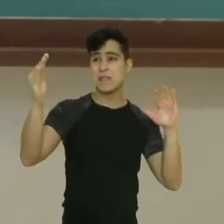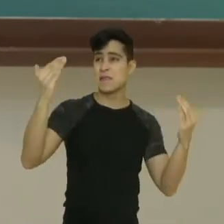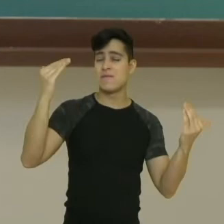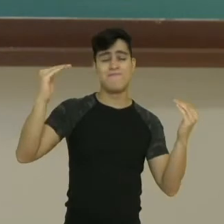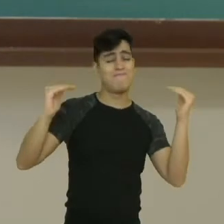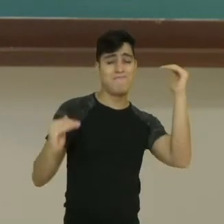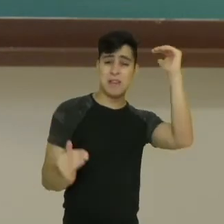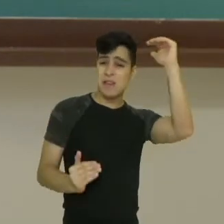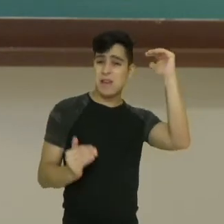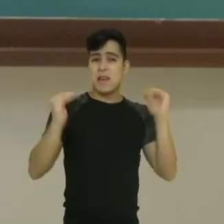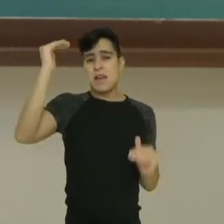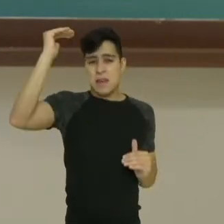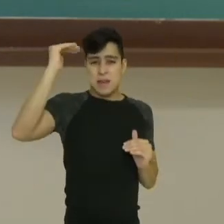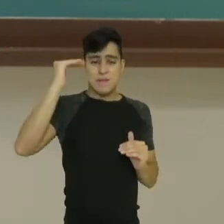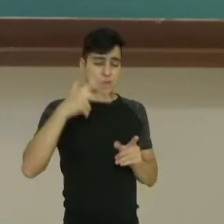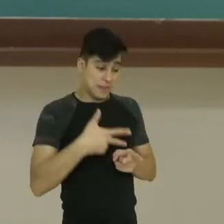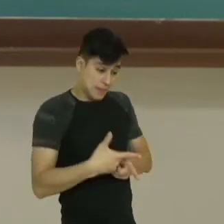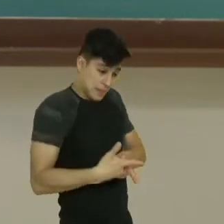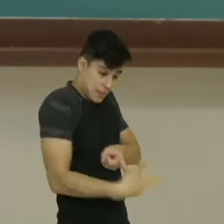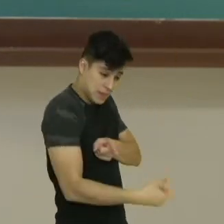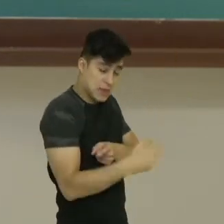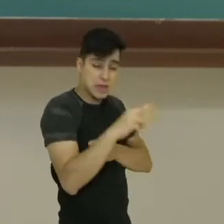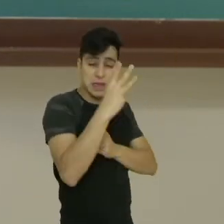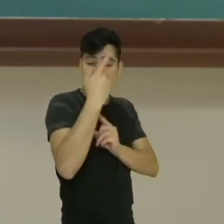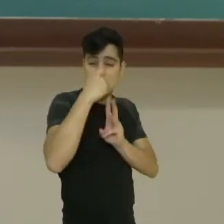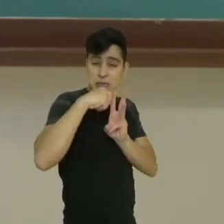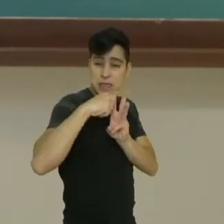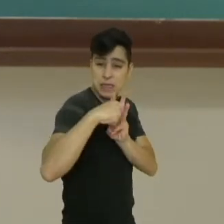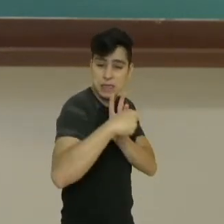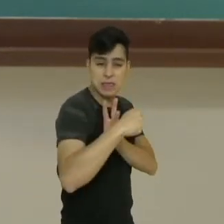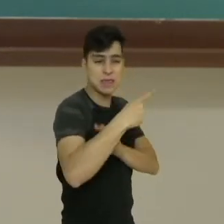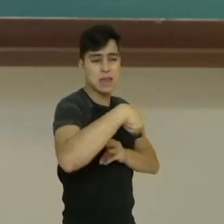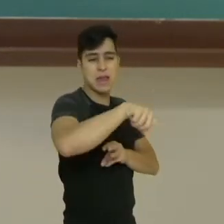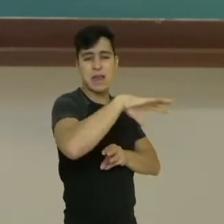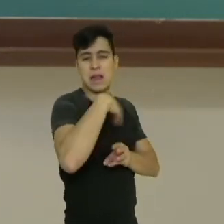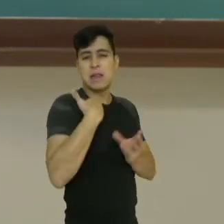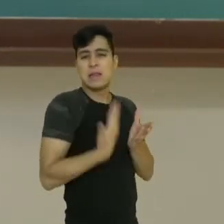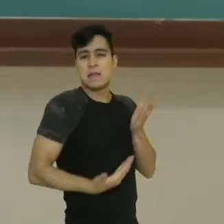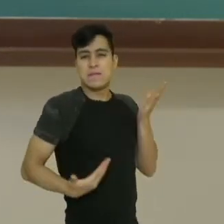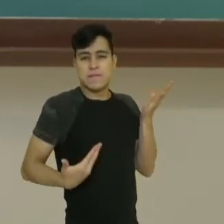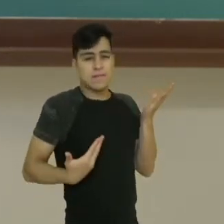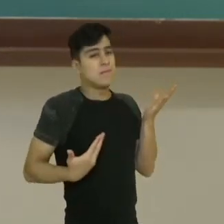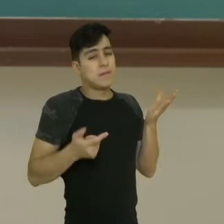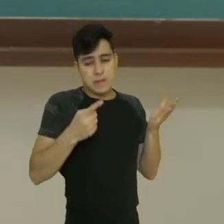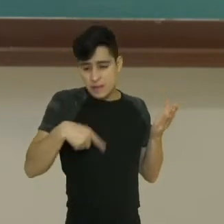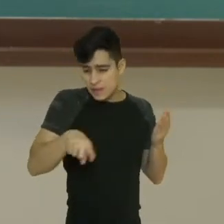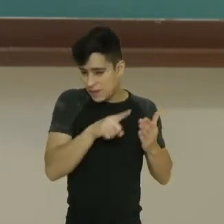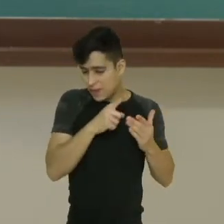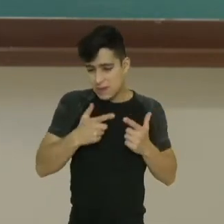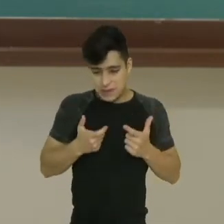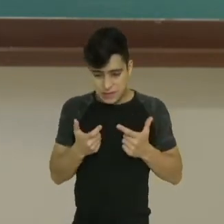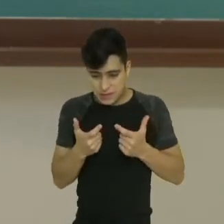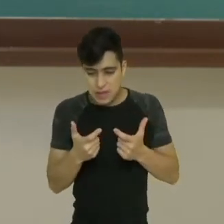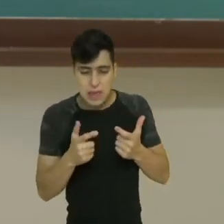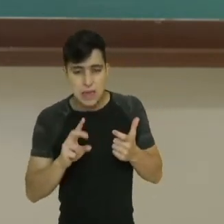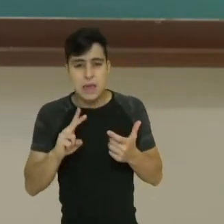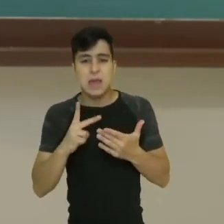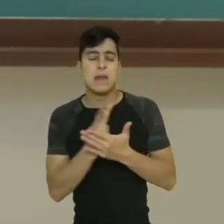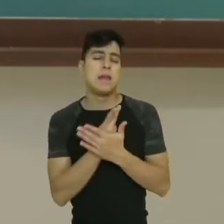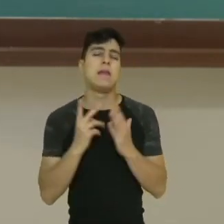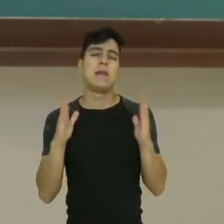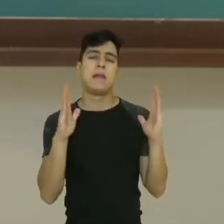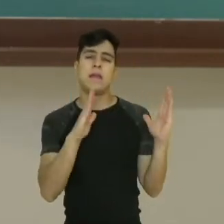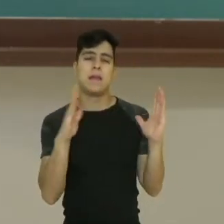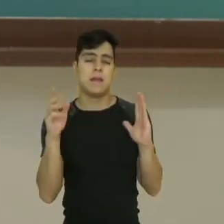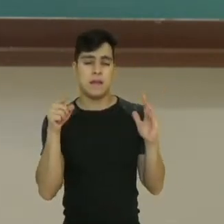comparava. E deu no que deu. Cerca de 3 meses aí, a Argentina foi derrotada, né, numa guerra aí, que aconteceu